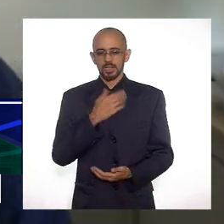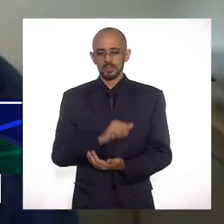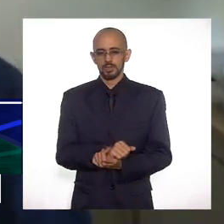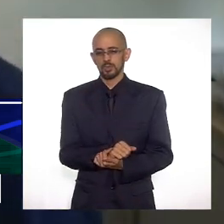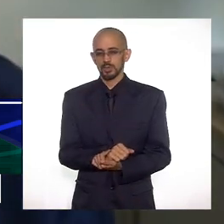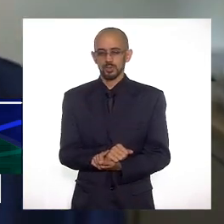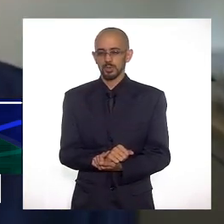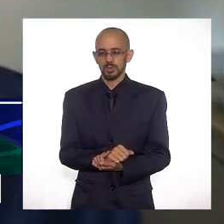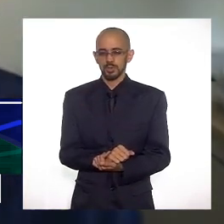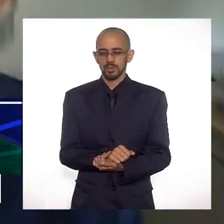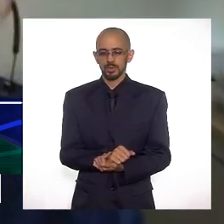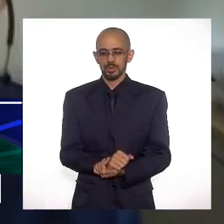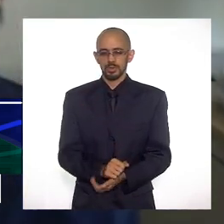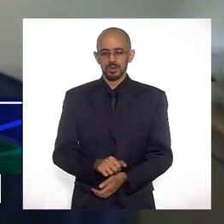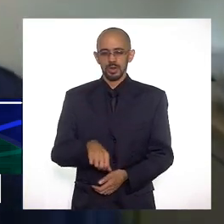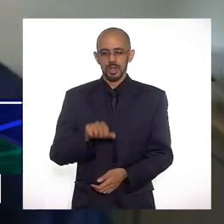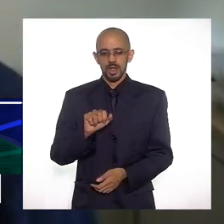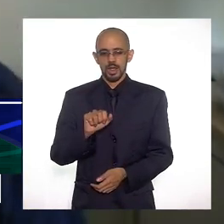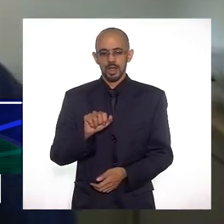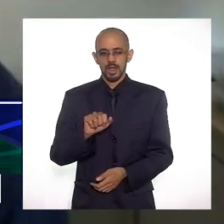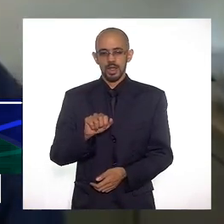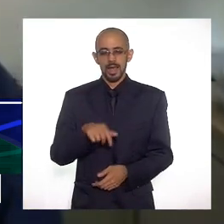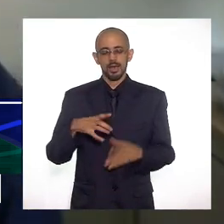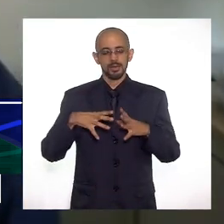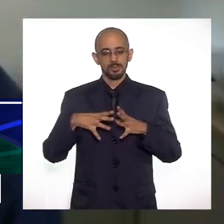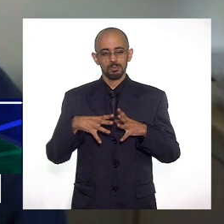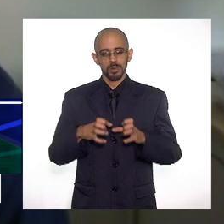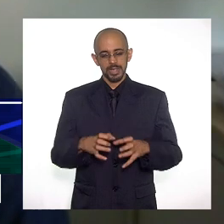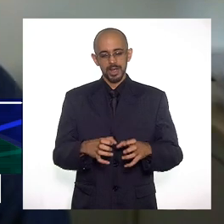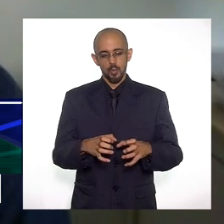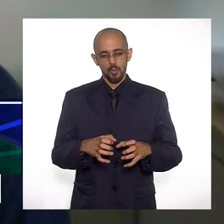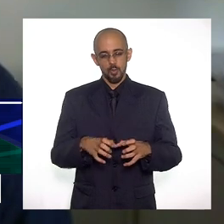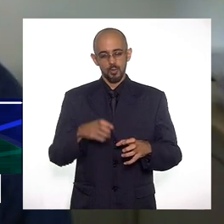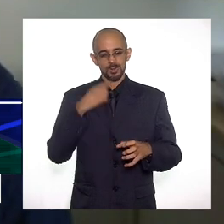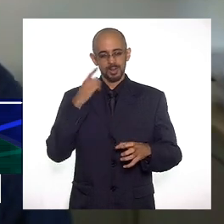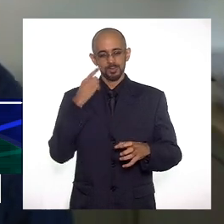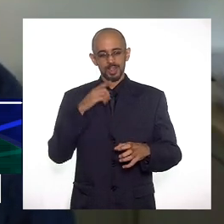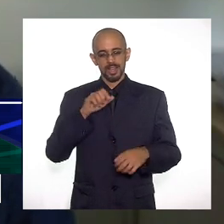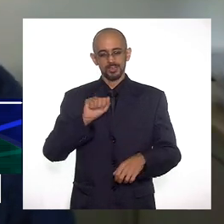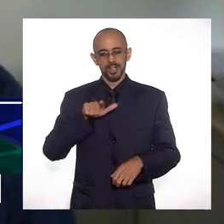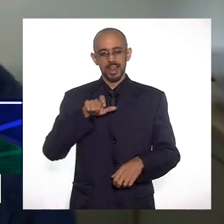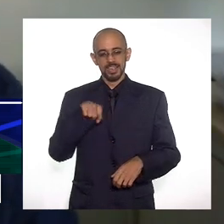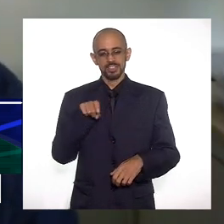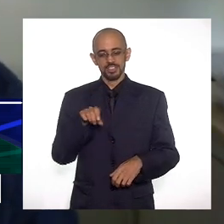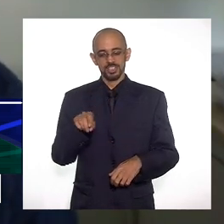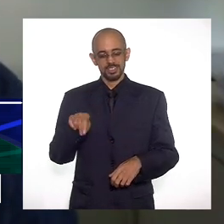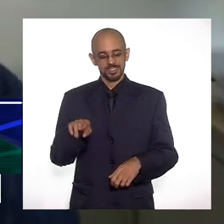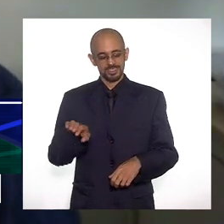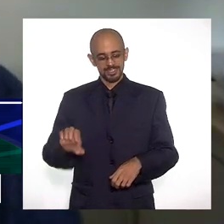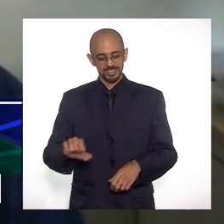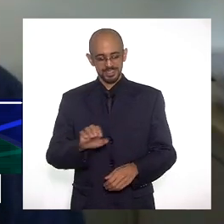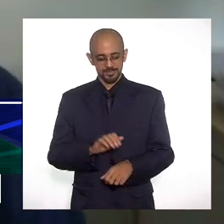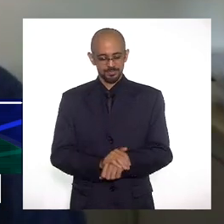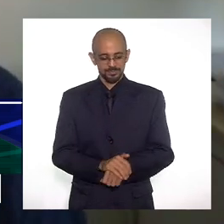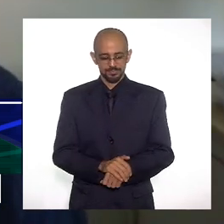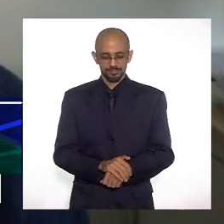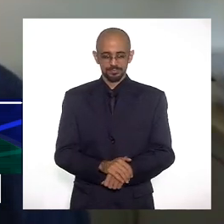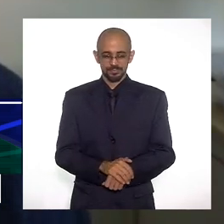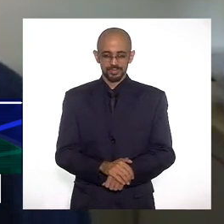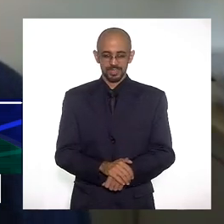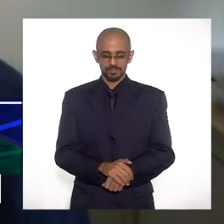deputado Alexandre. Presentes as secretarias de Fazenda,